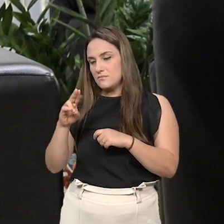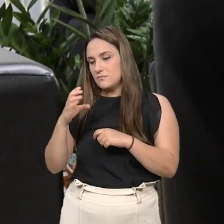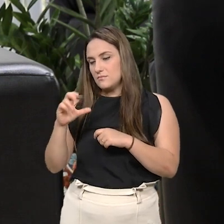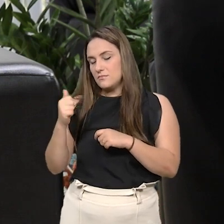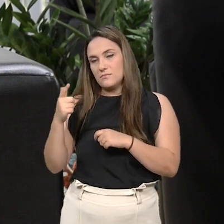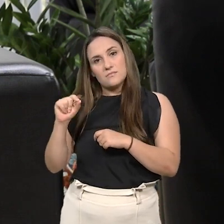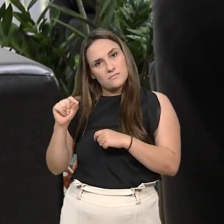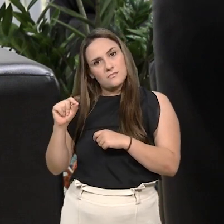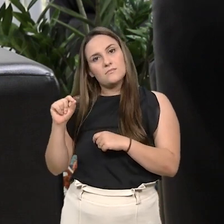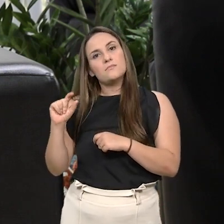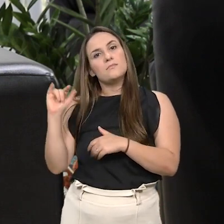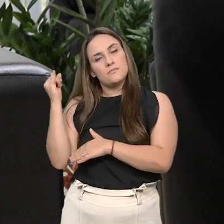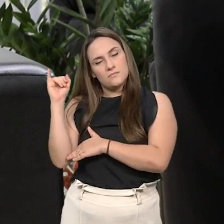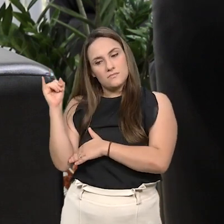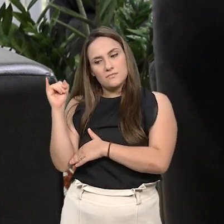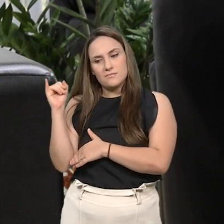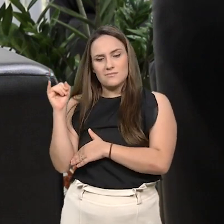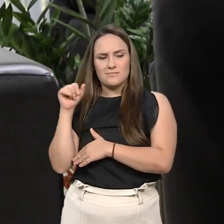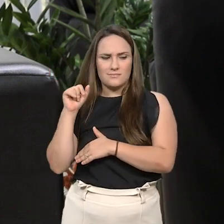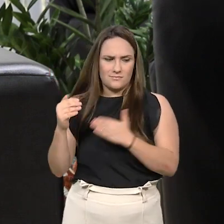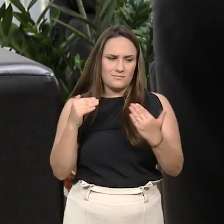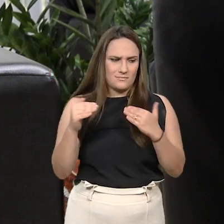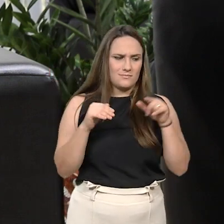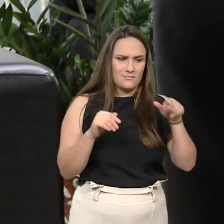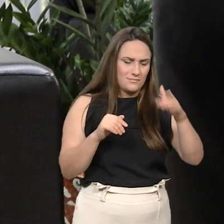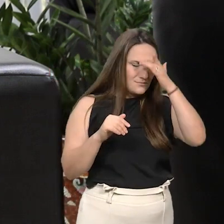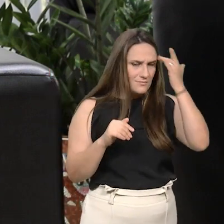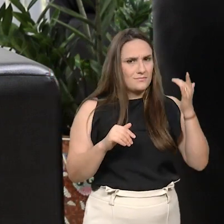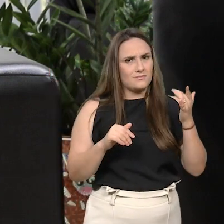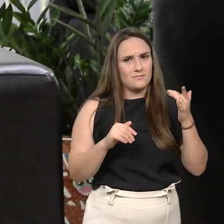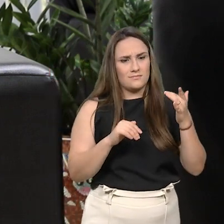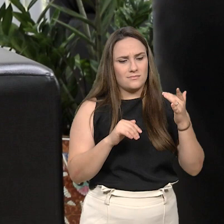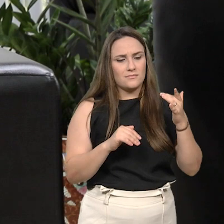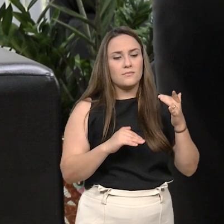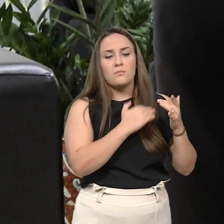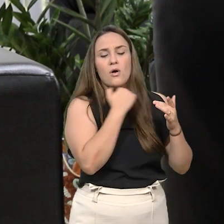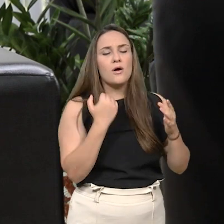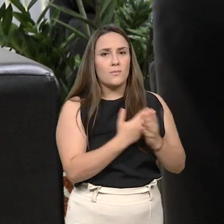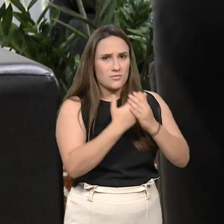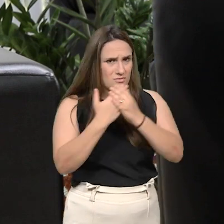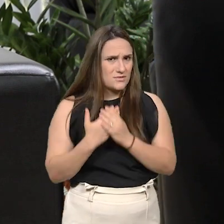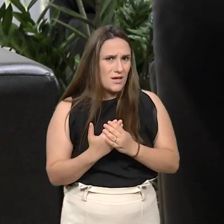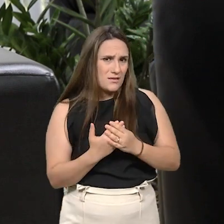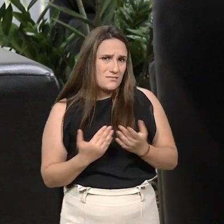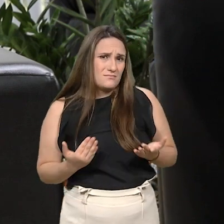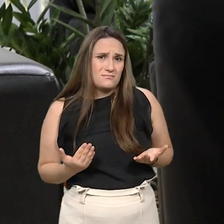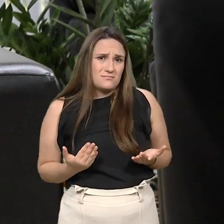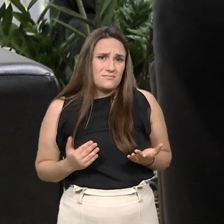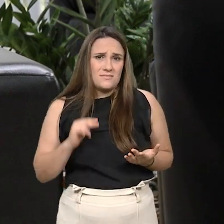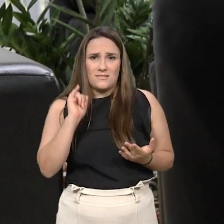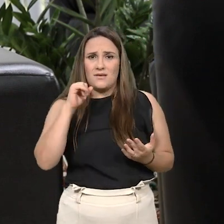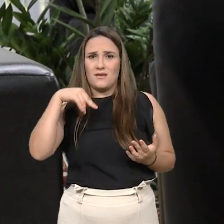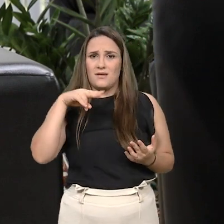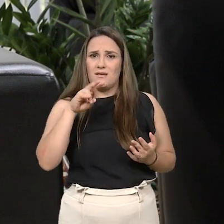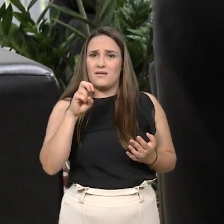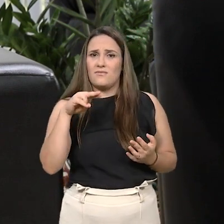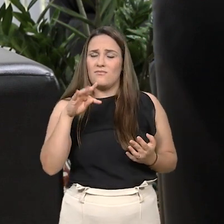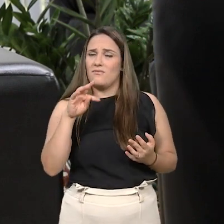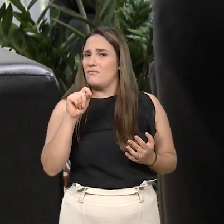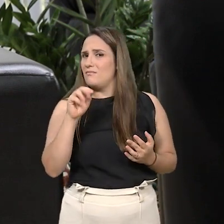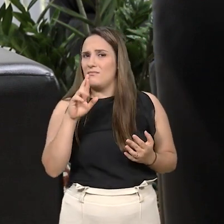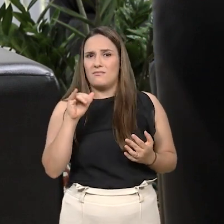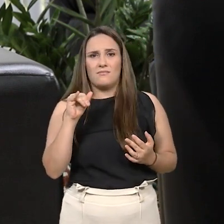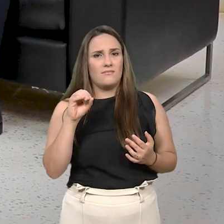com aquele que trabalha com inventário. A despeito de serem processos judiciais, têm características muito